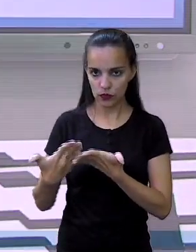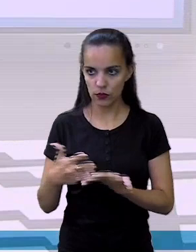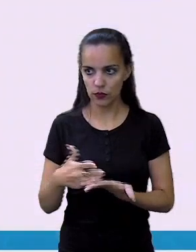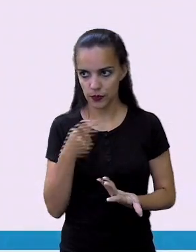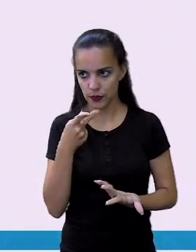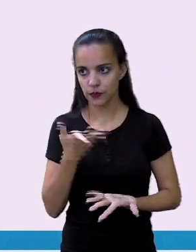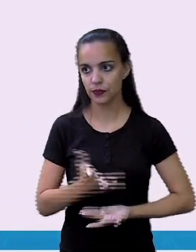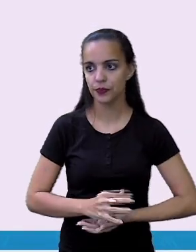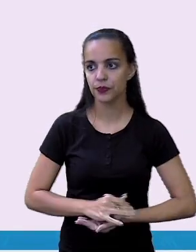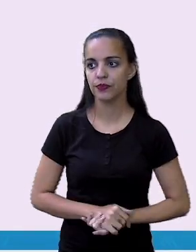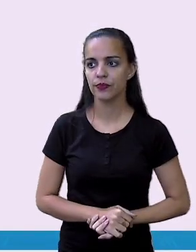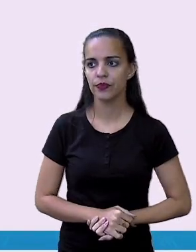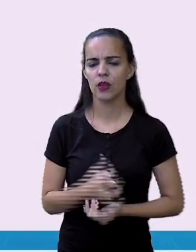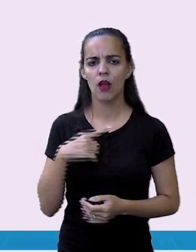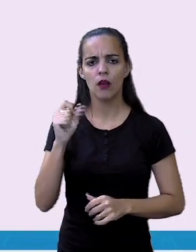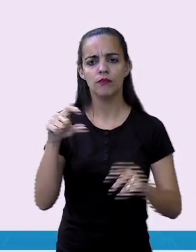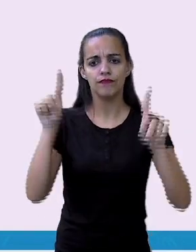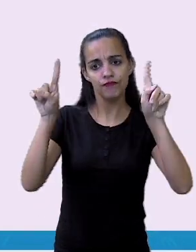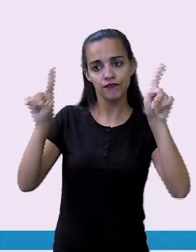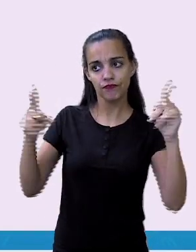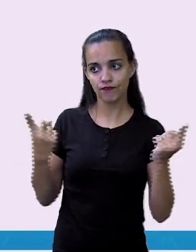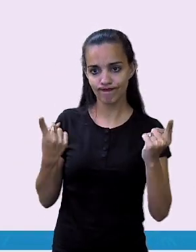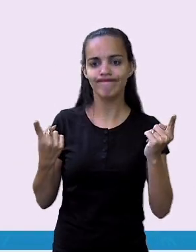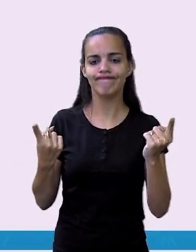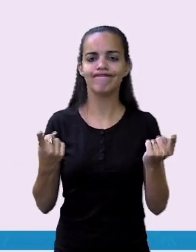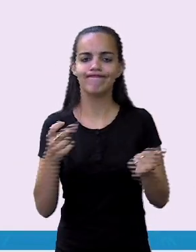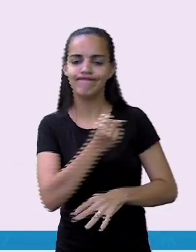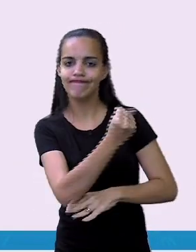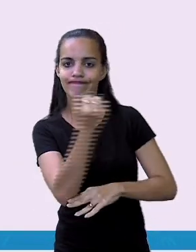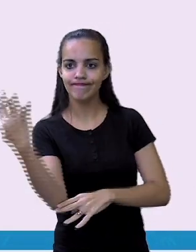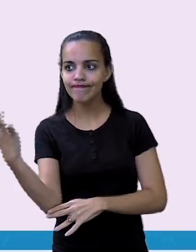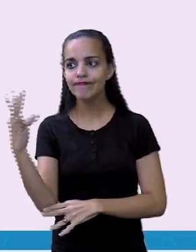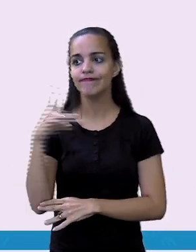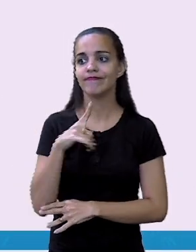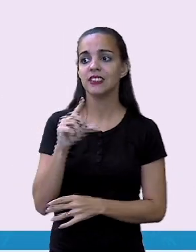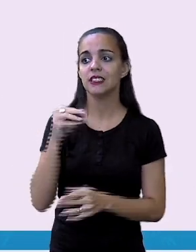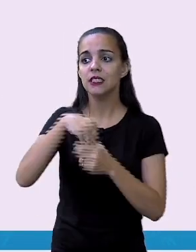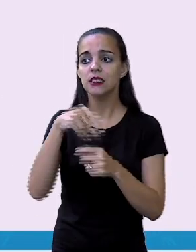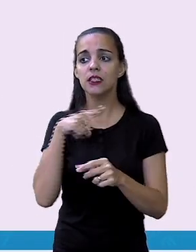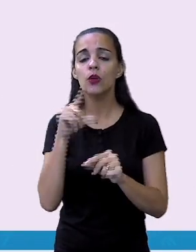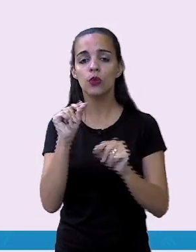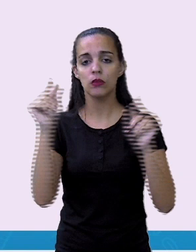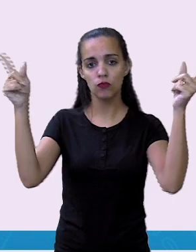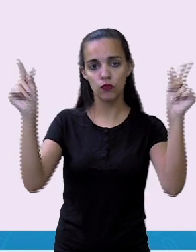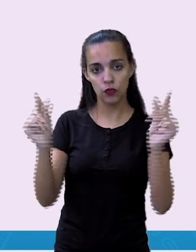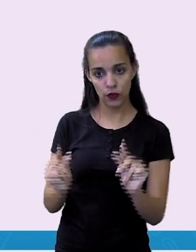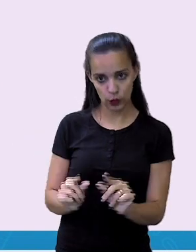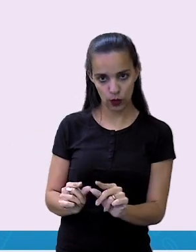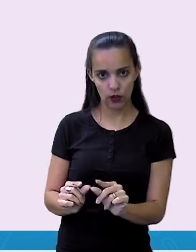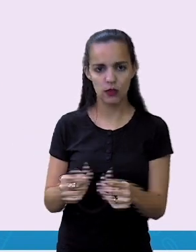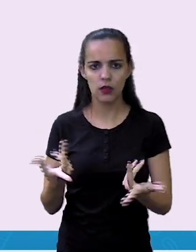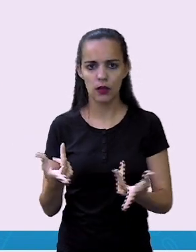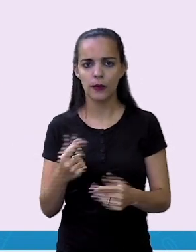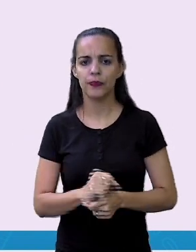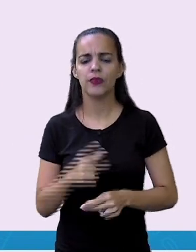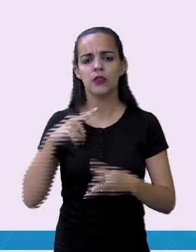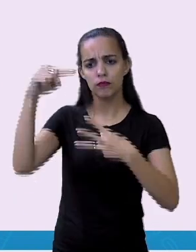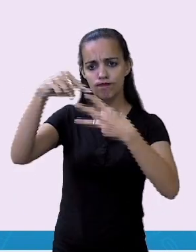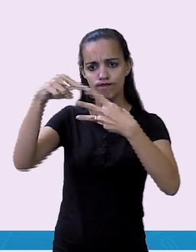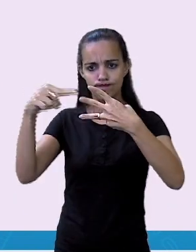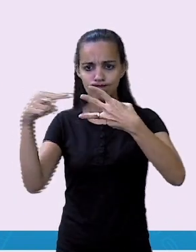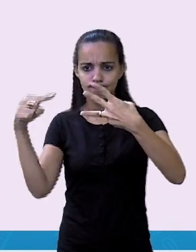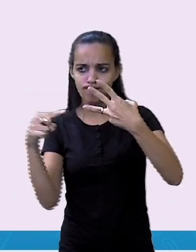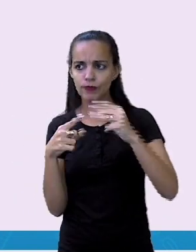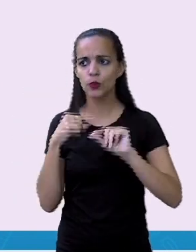produtos notáveis. Dentro de produtos notáveis, o que nós estudamos? Nós estudamos 3 casos de produtos notáveis,